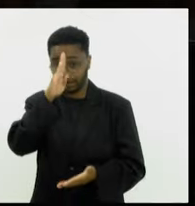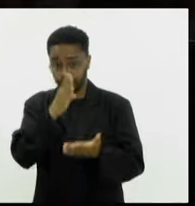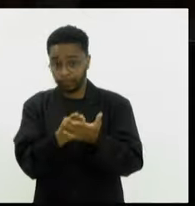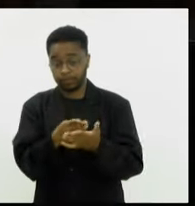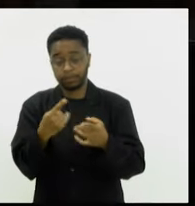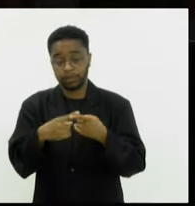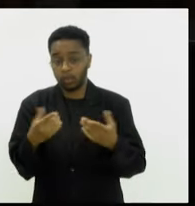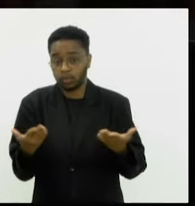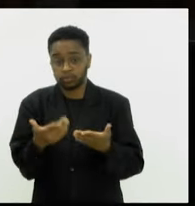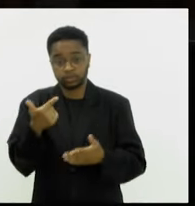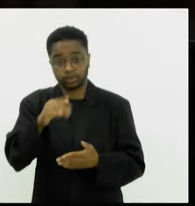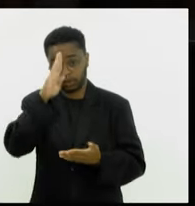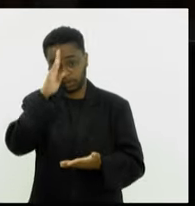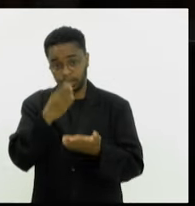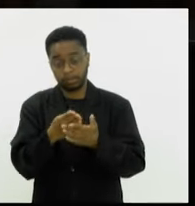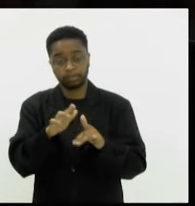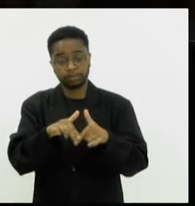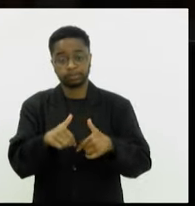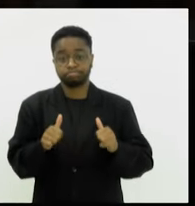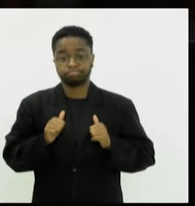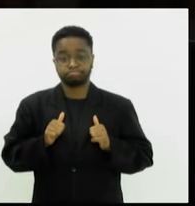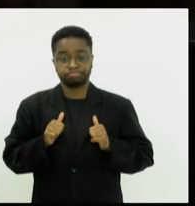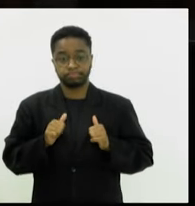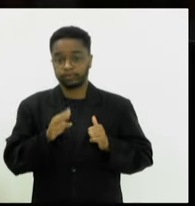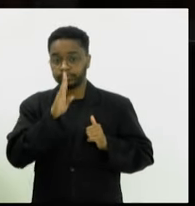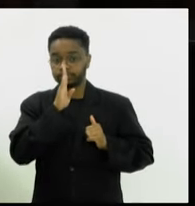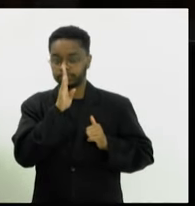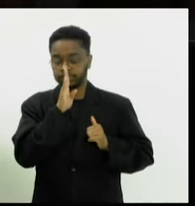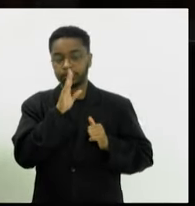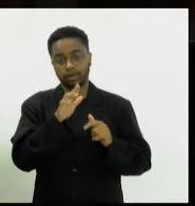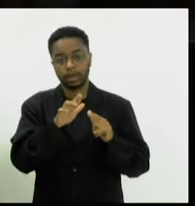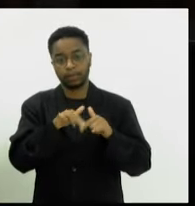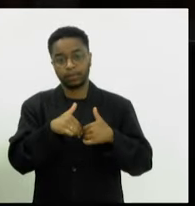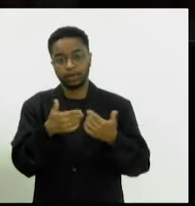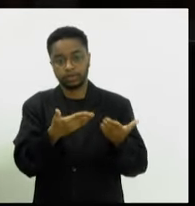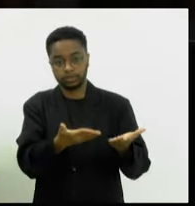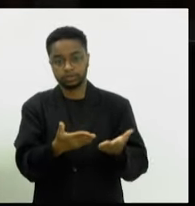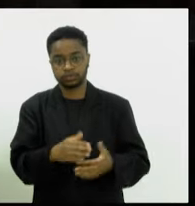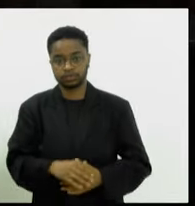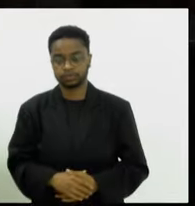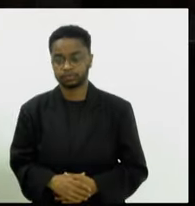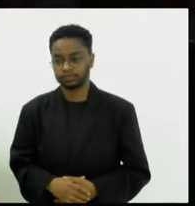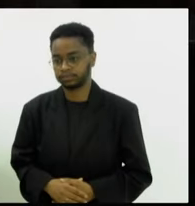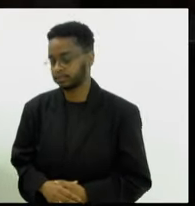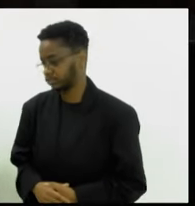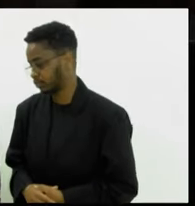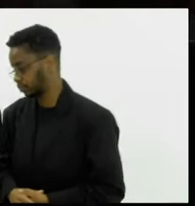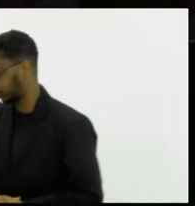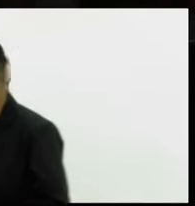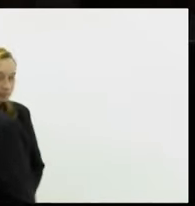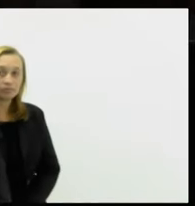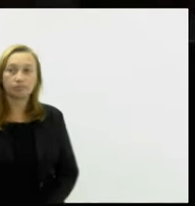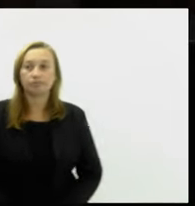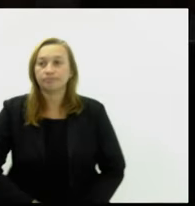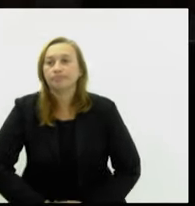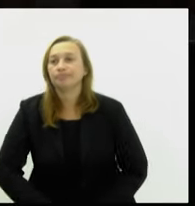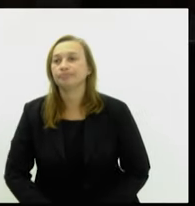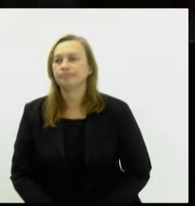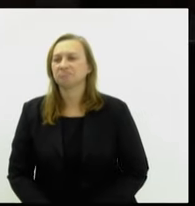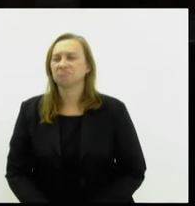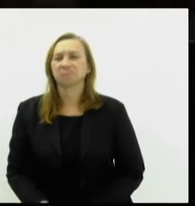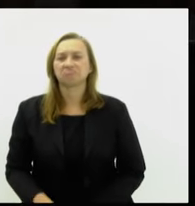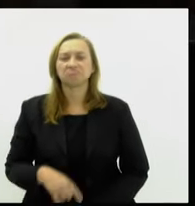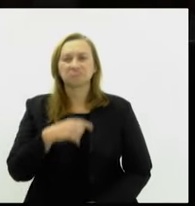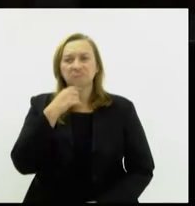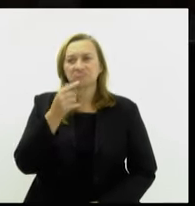descredibilizadas por causa da sua inação, por causa da sua omissão. É disso que se trata, governador Cláudio Castro. E aí, eu não tenho